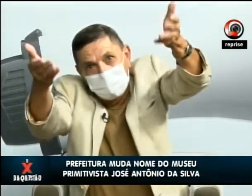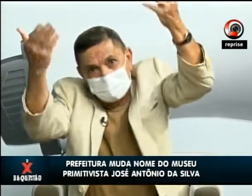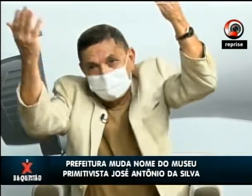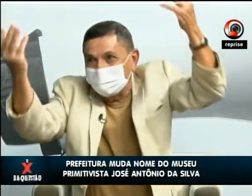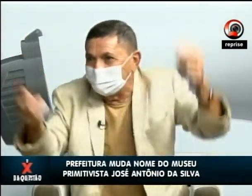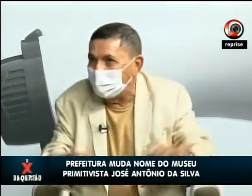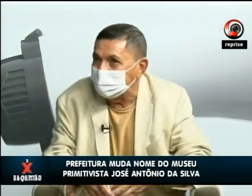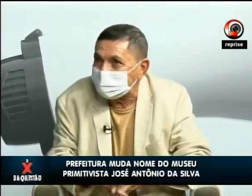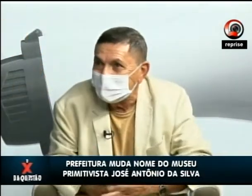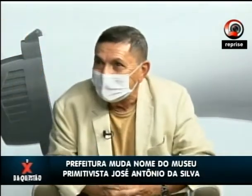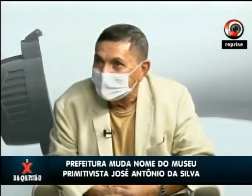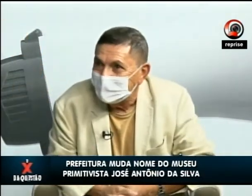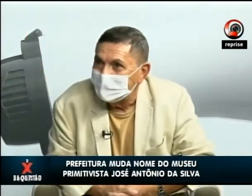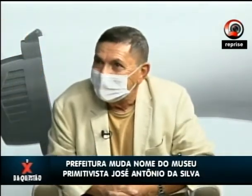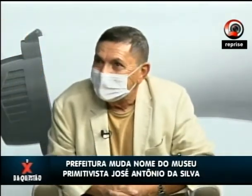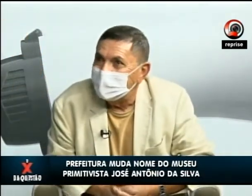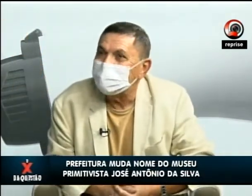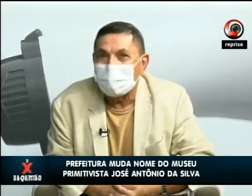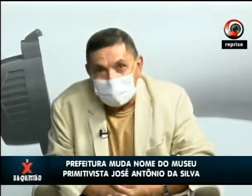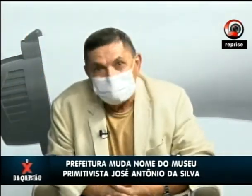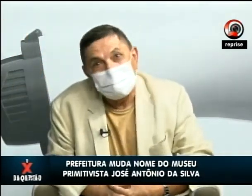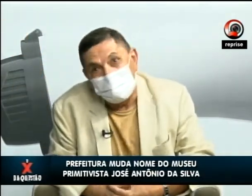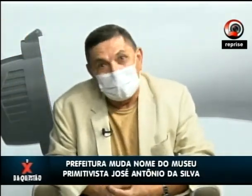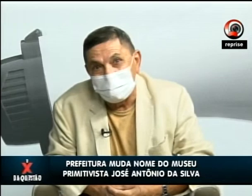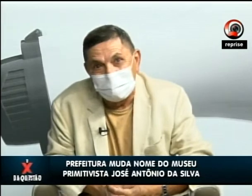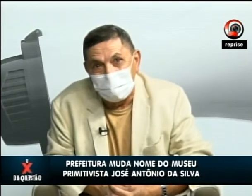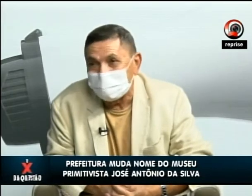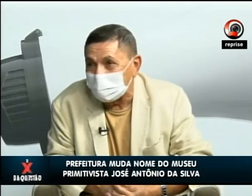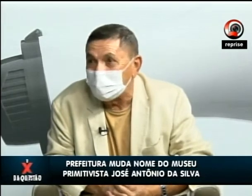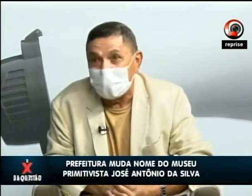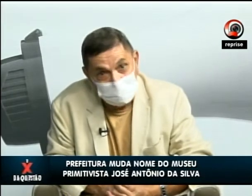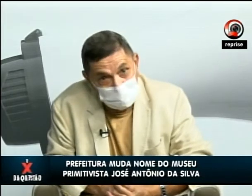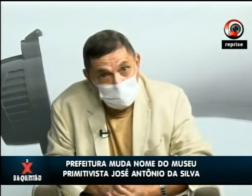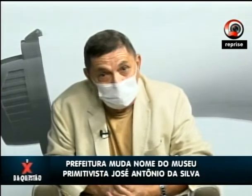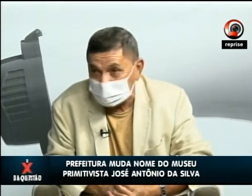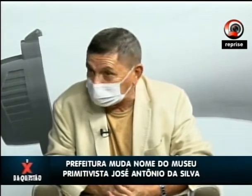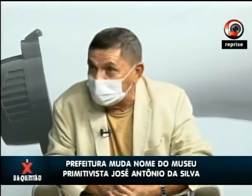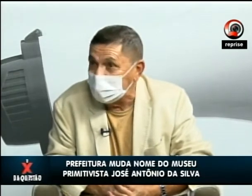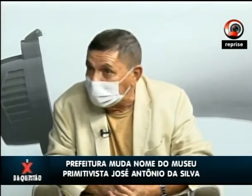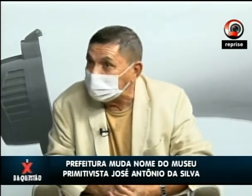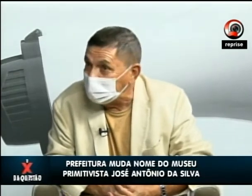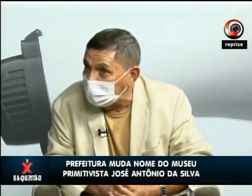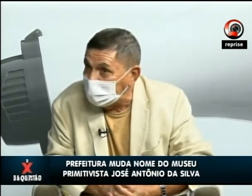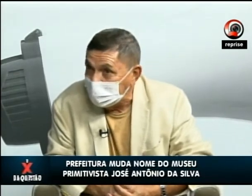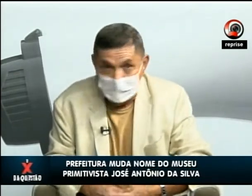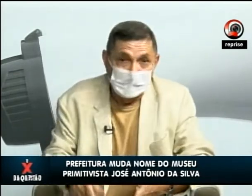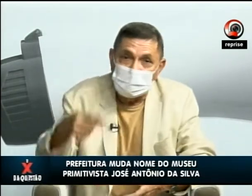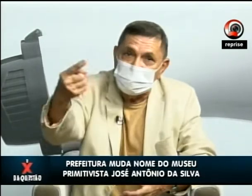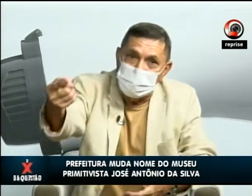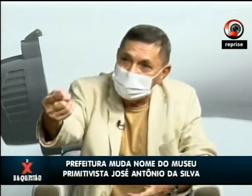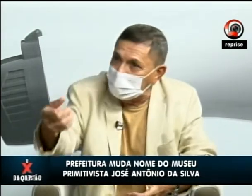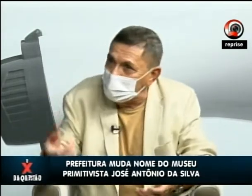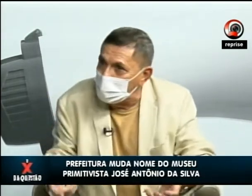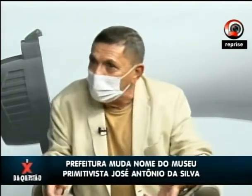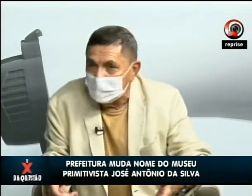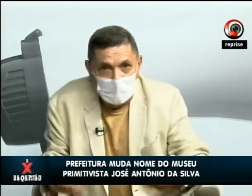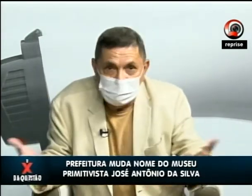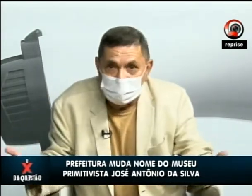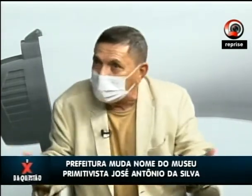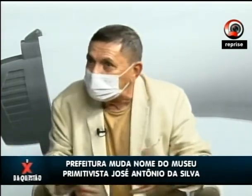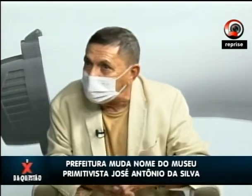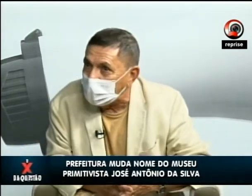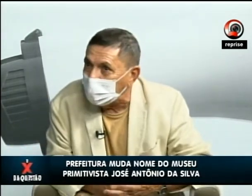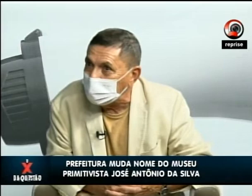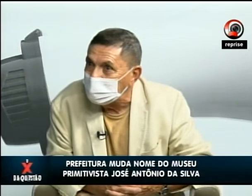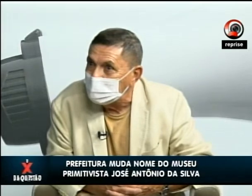Olha que nós essa caixinha manda gatinha maravilhosa para o Brasil chatobrian também em 51